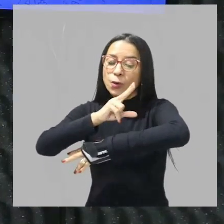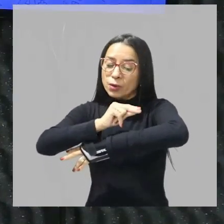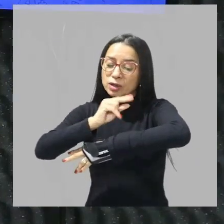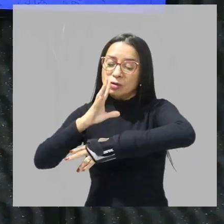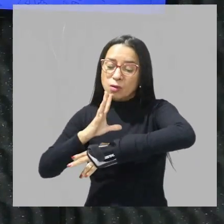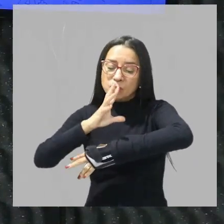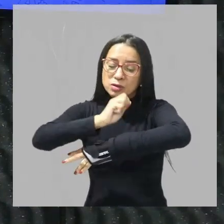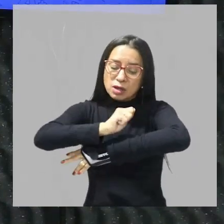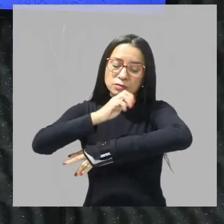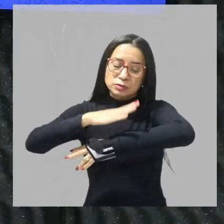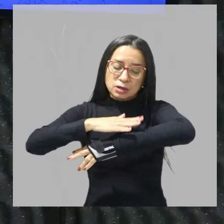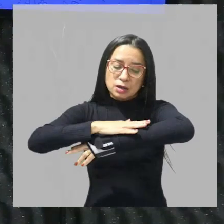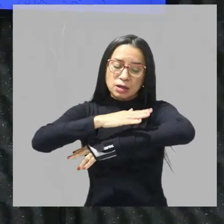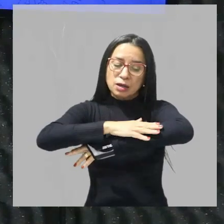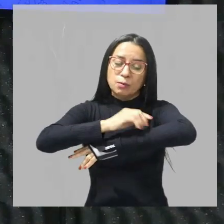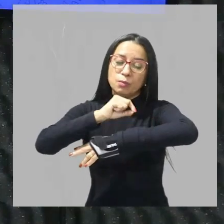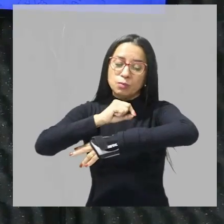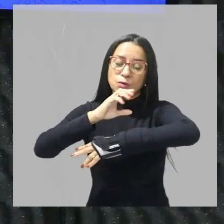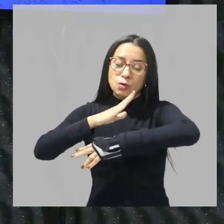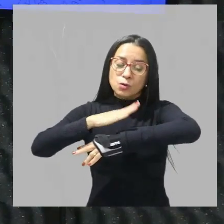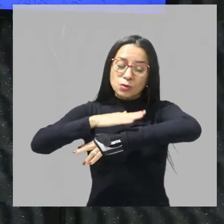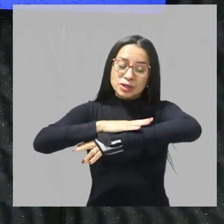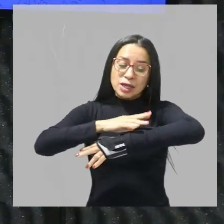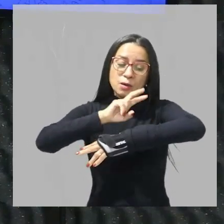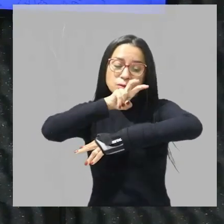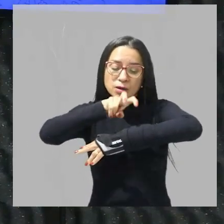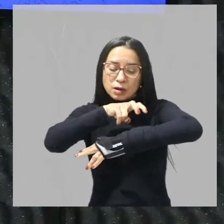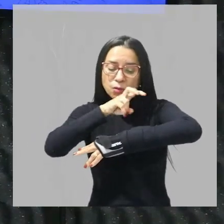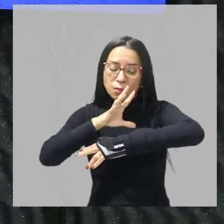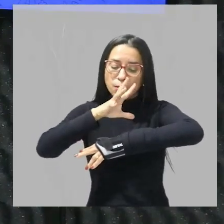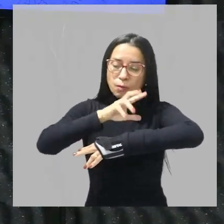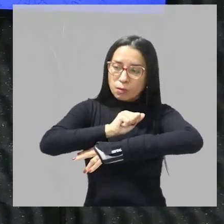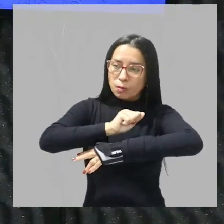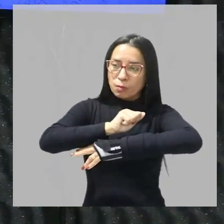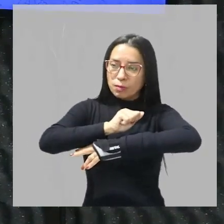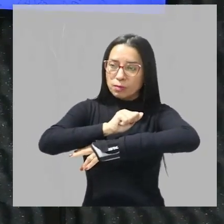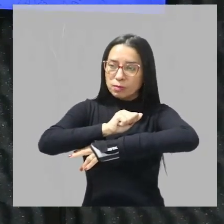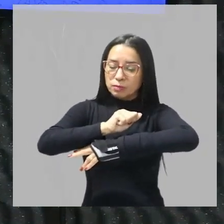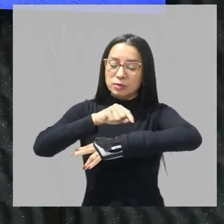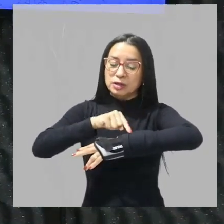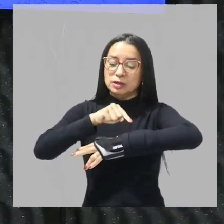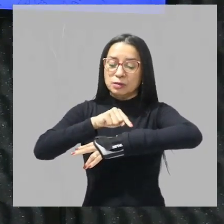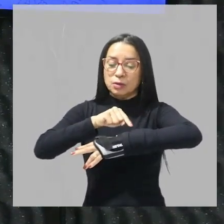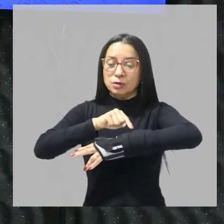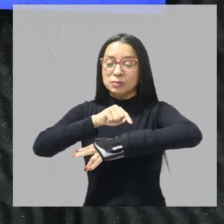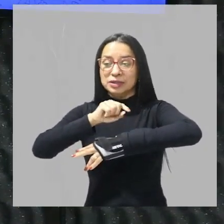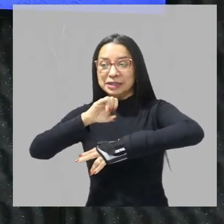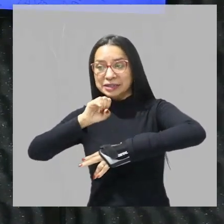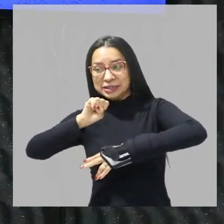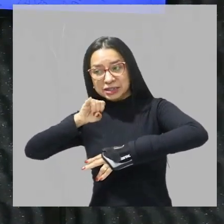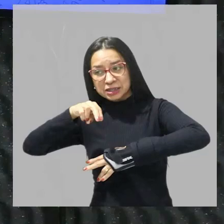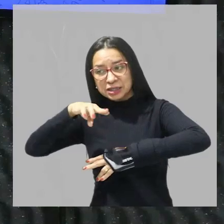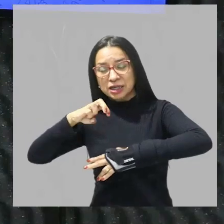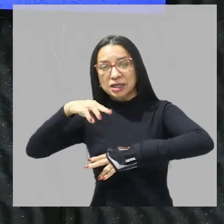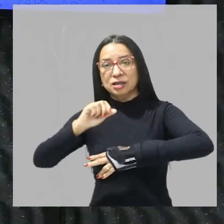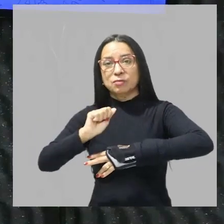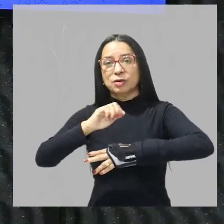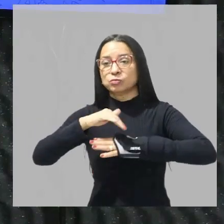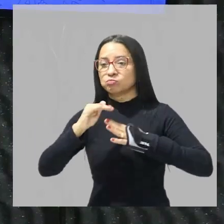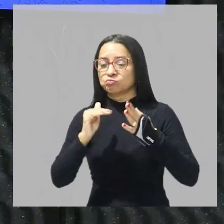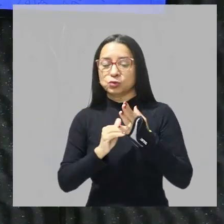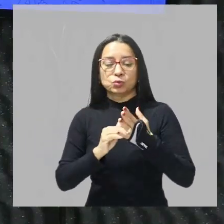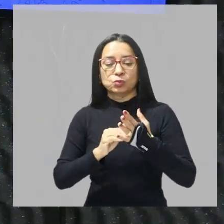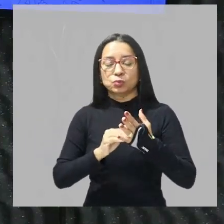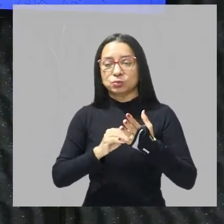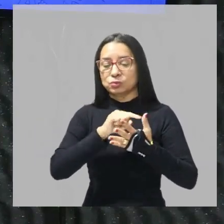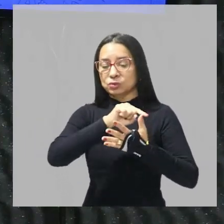serve de alimento para a cobra e que serve de alimento para a siriema. Todos esses indivíduos dessa cadeia,